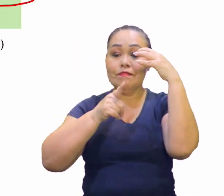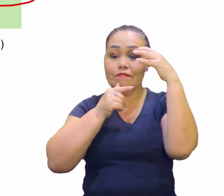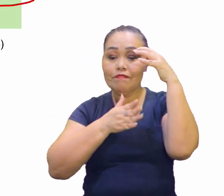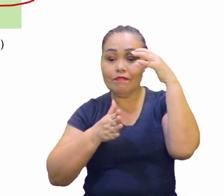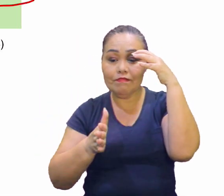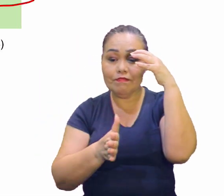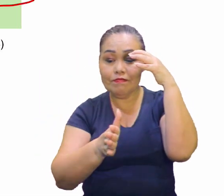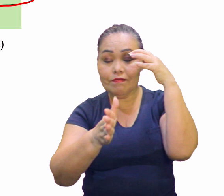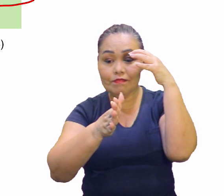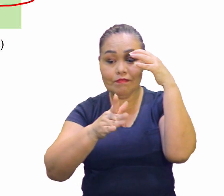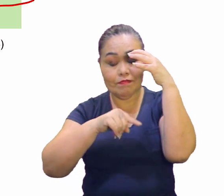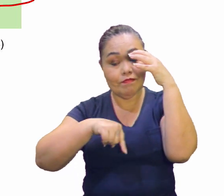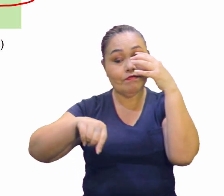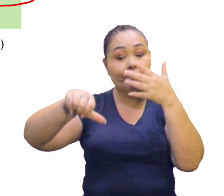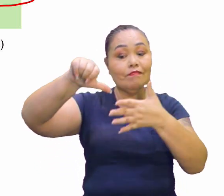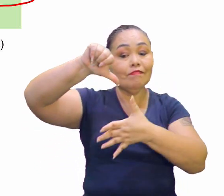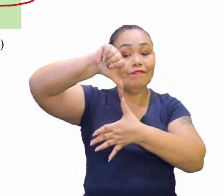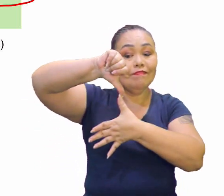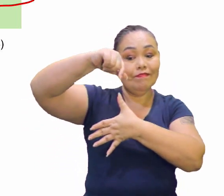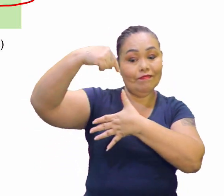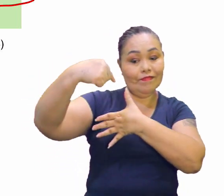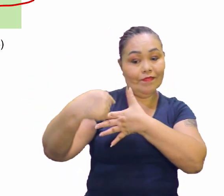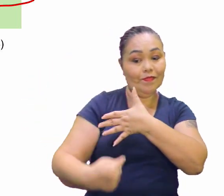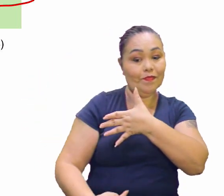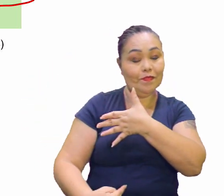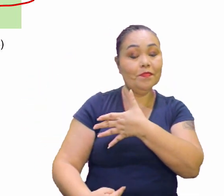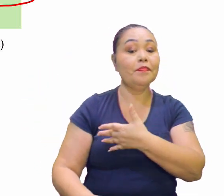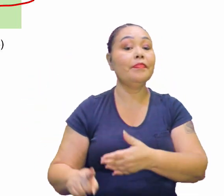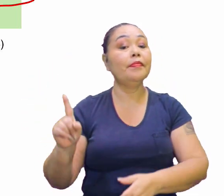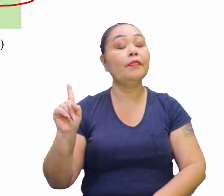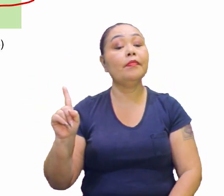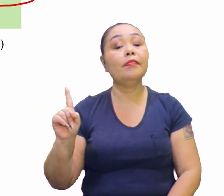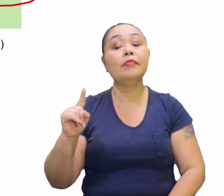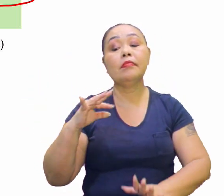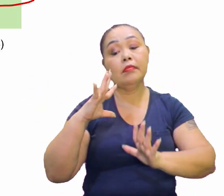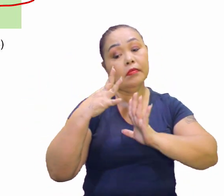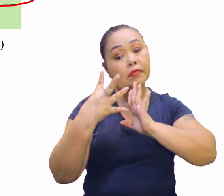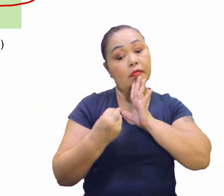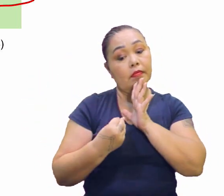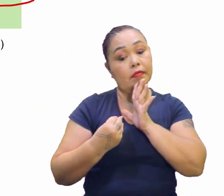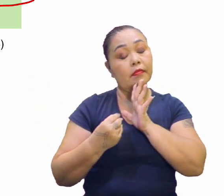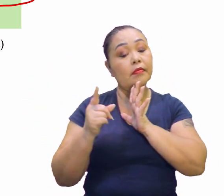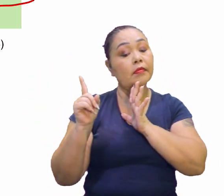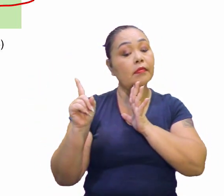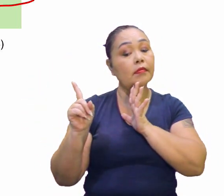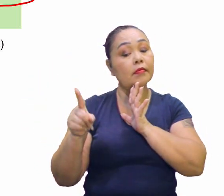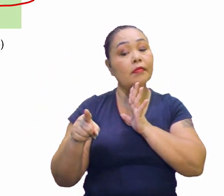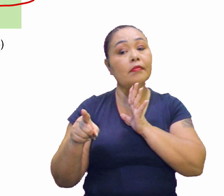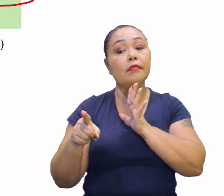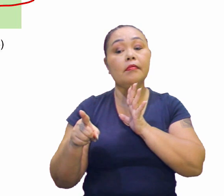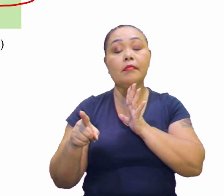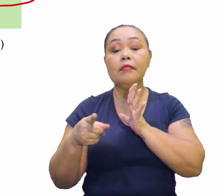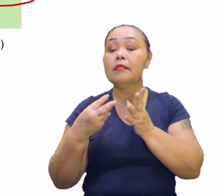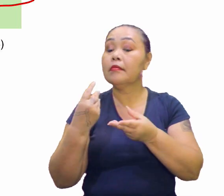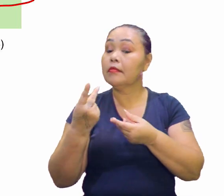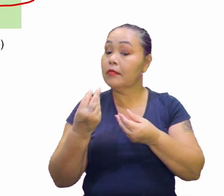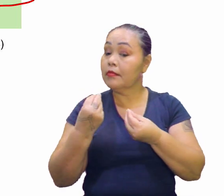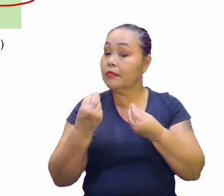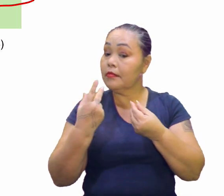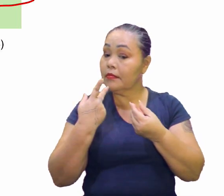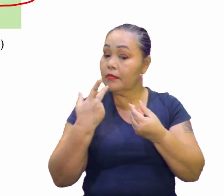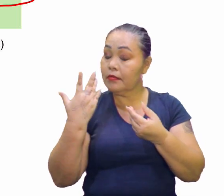do Sul, ok? Esta Amazônia, ela é, como